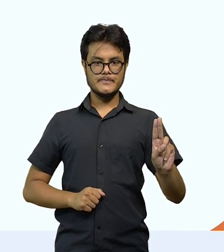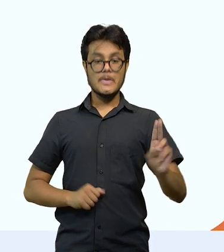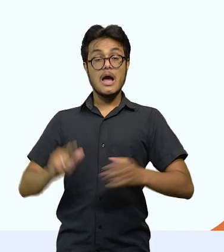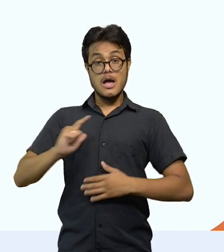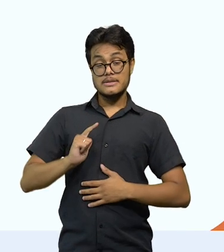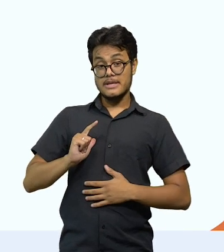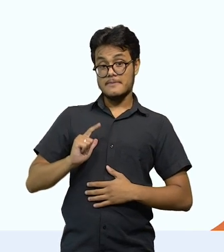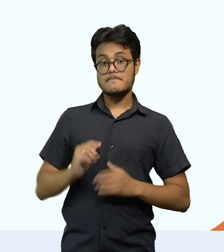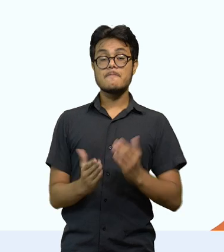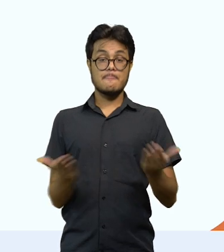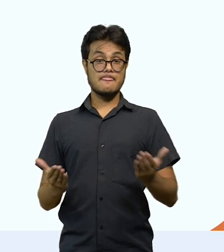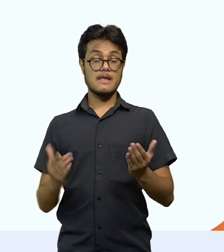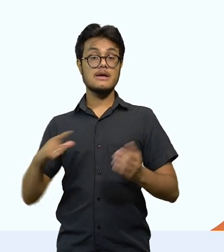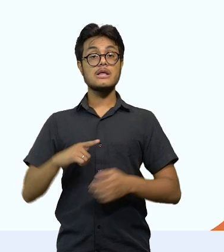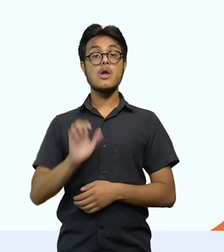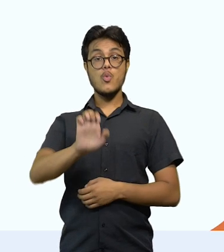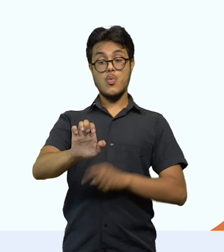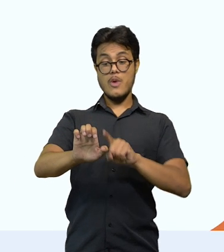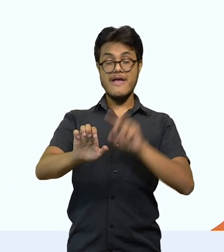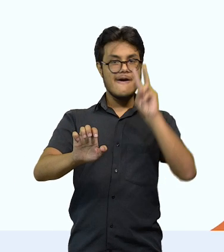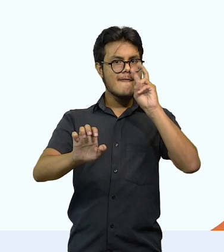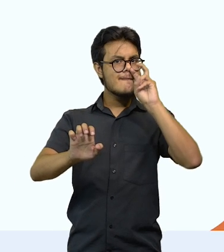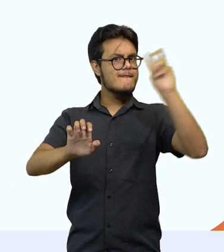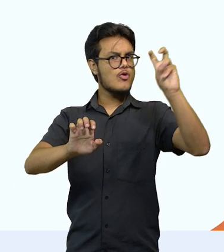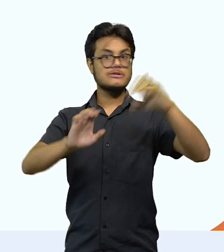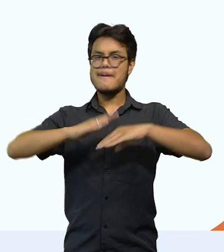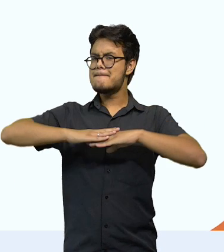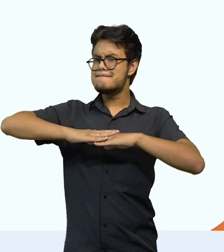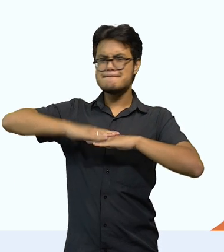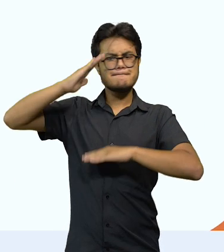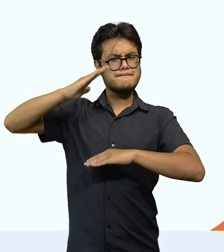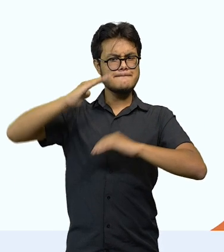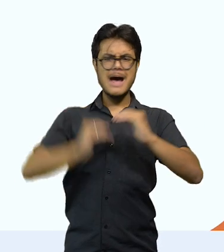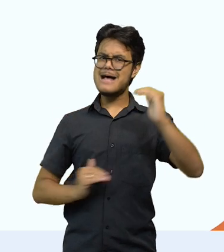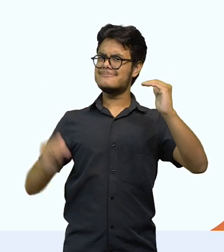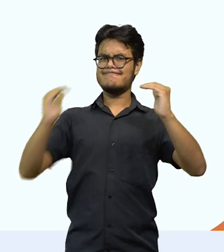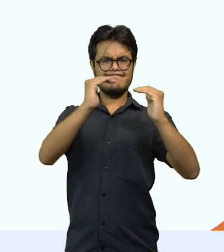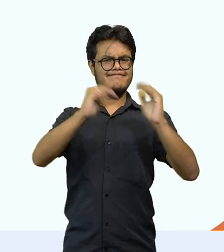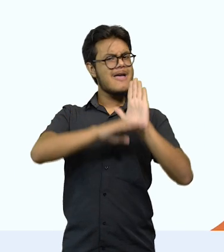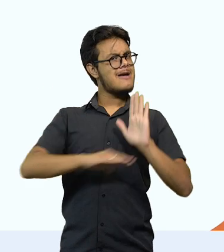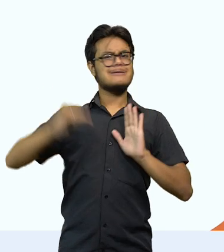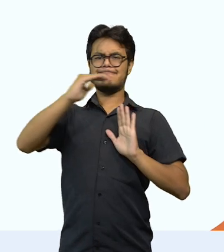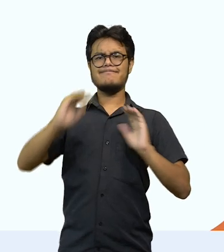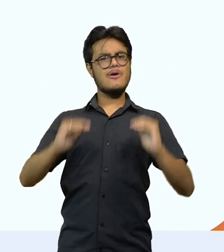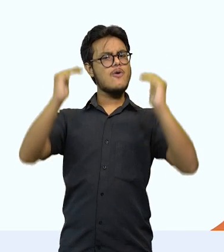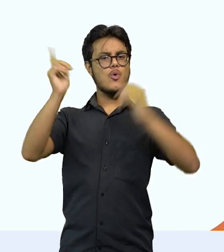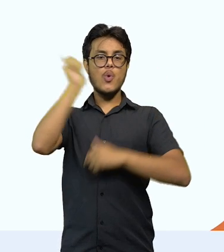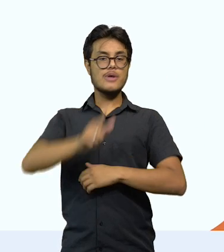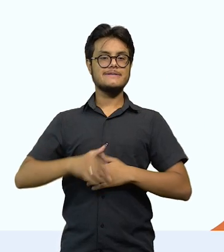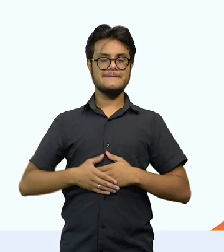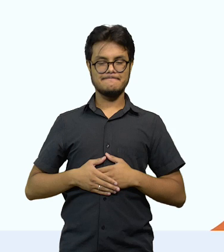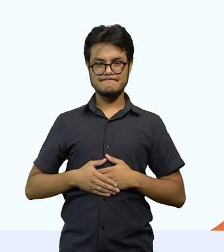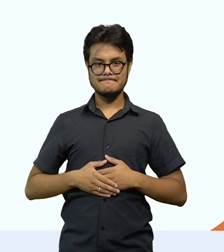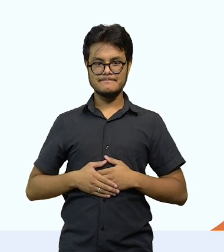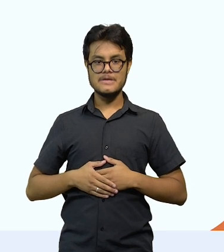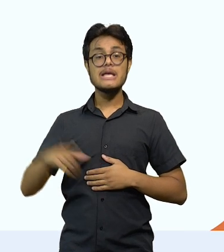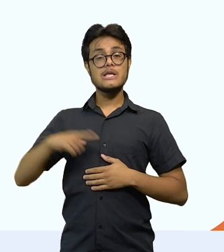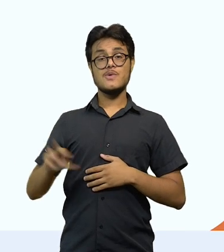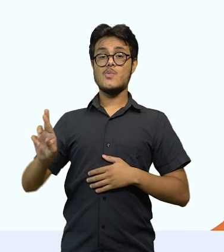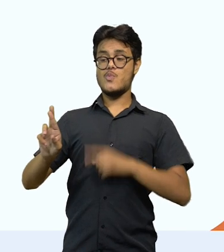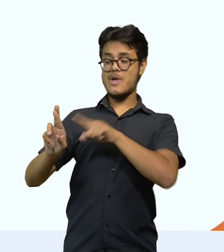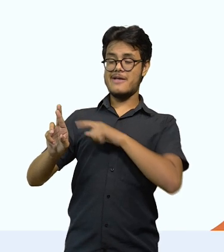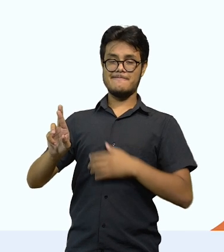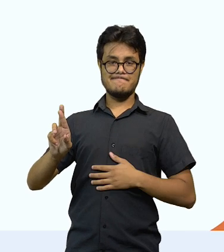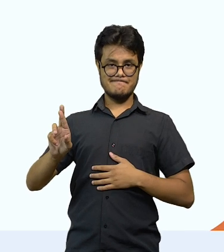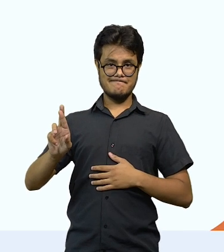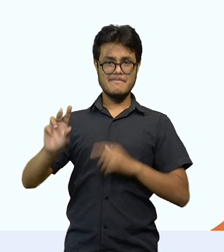a diferença de potencial máxima que eu estou utilizando e a diferença de potencial que esse resistorzinho ele está utilizando. Essa